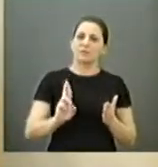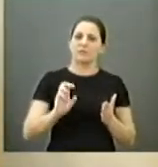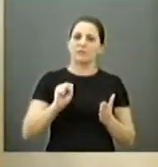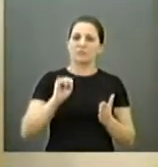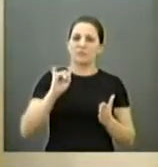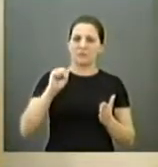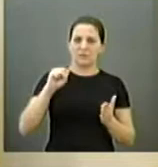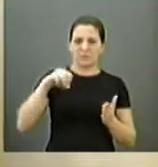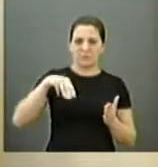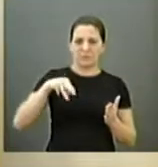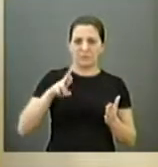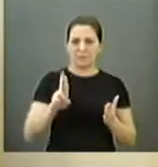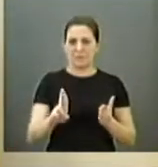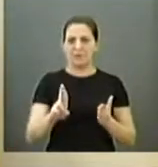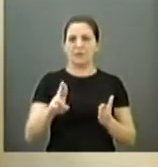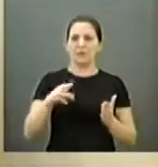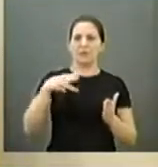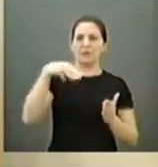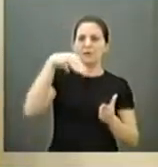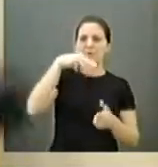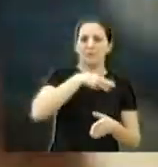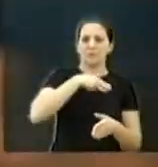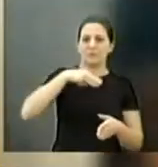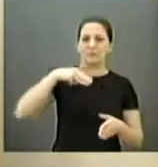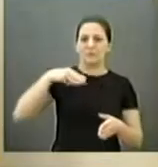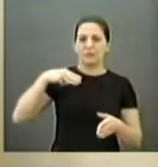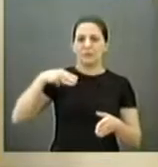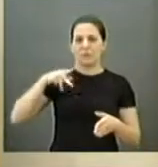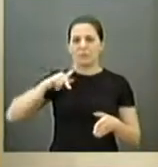no Ministério Público Federal, sobre